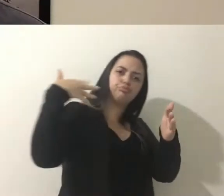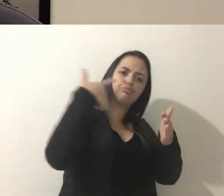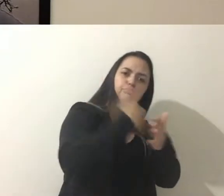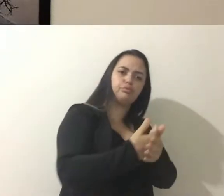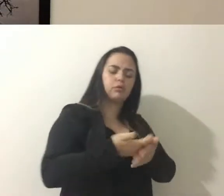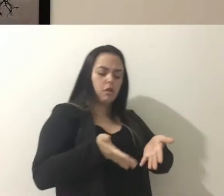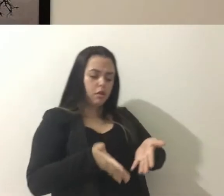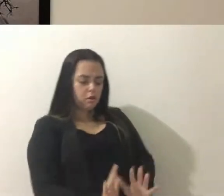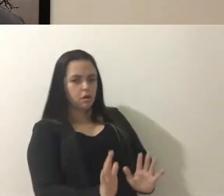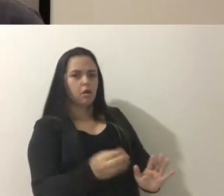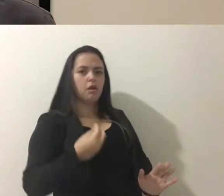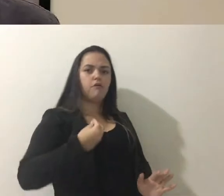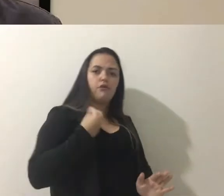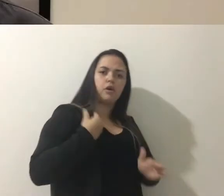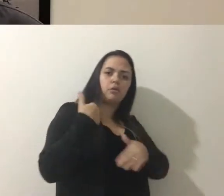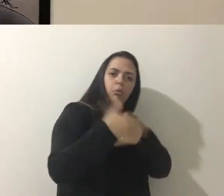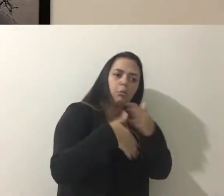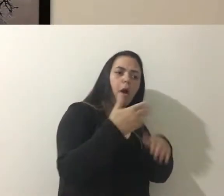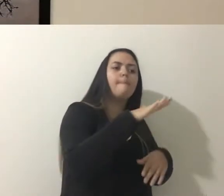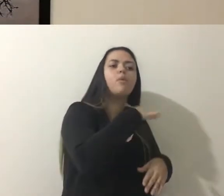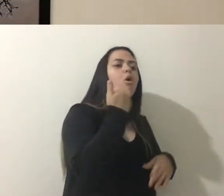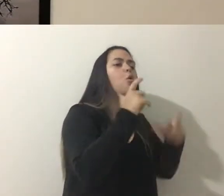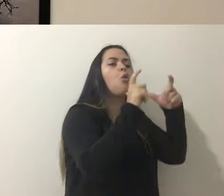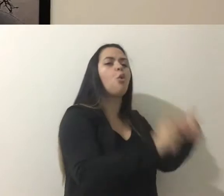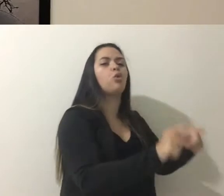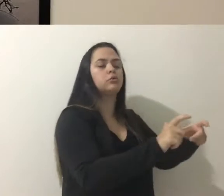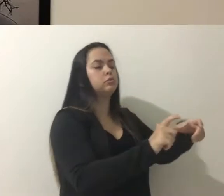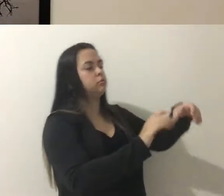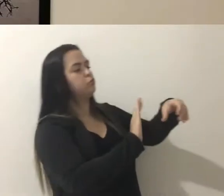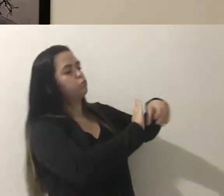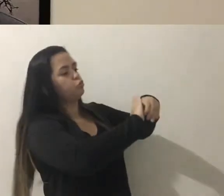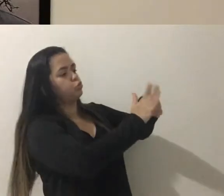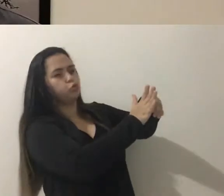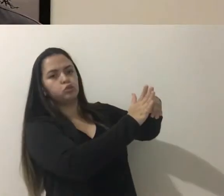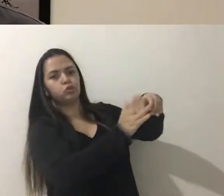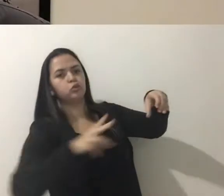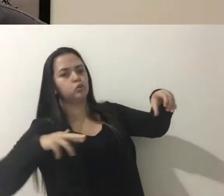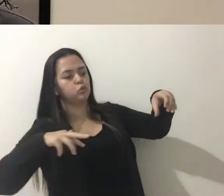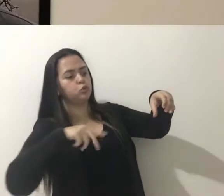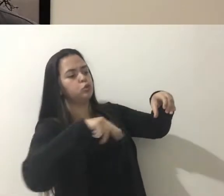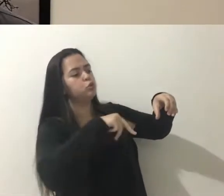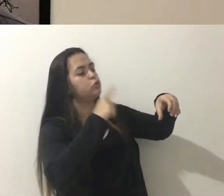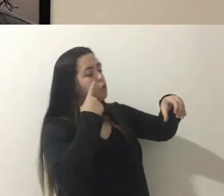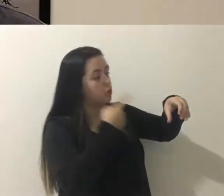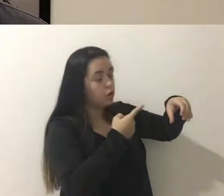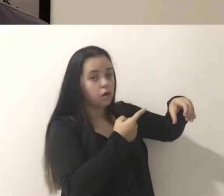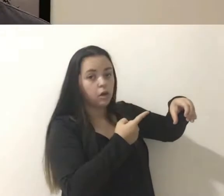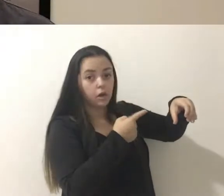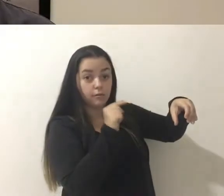passaram, onde morreram, se formos aos seus túmulos, lá